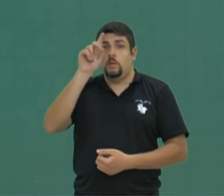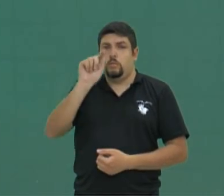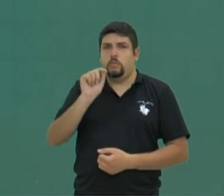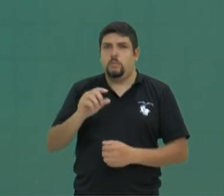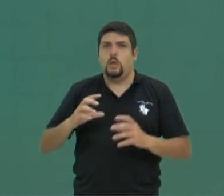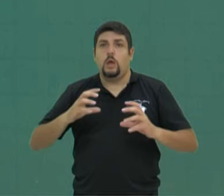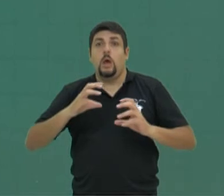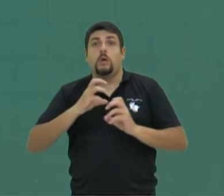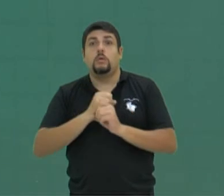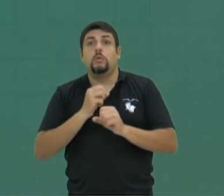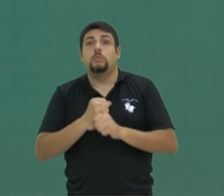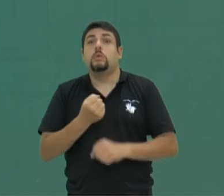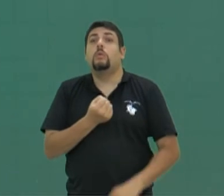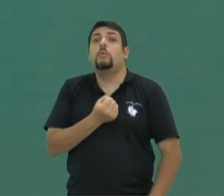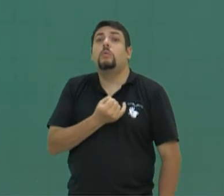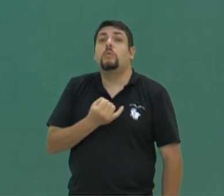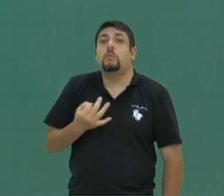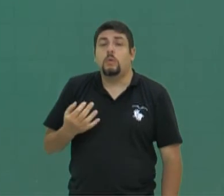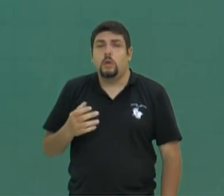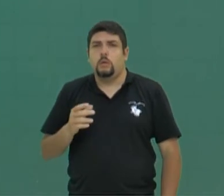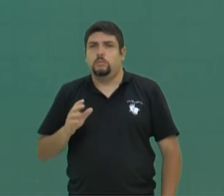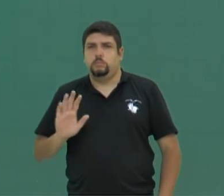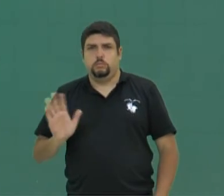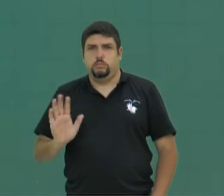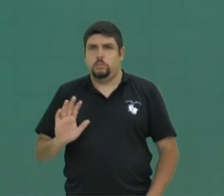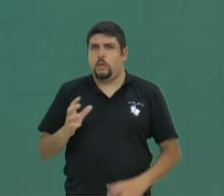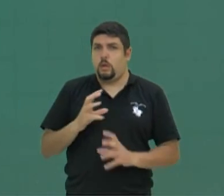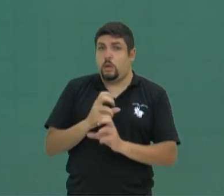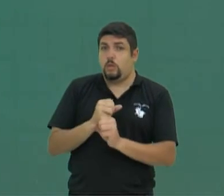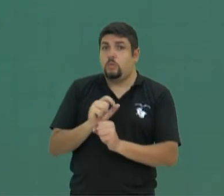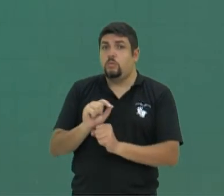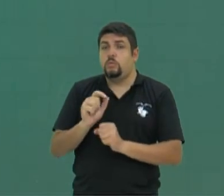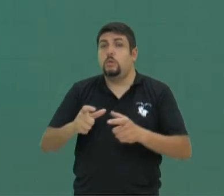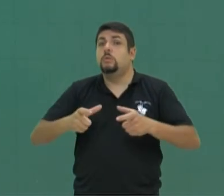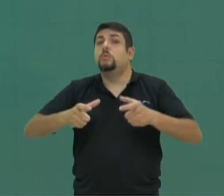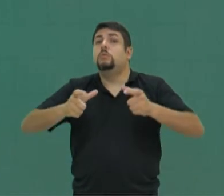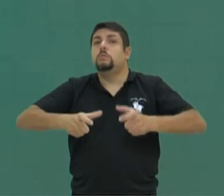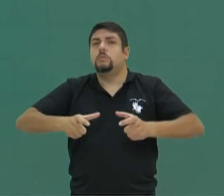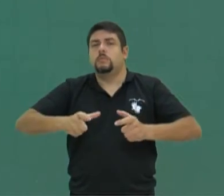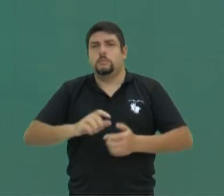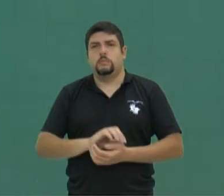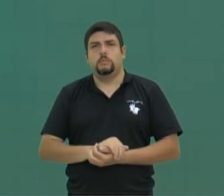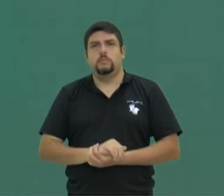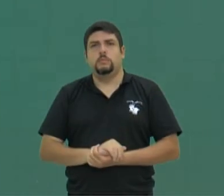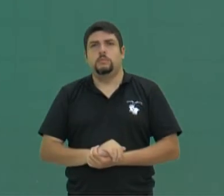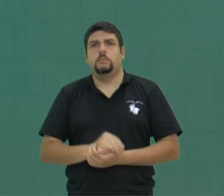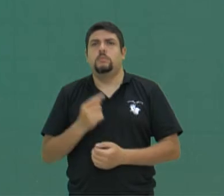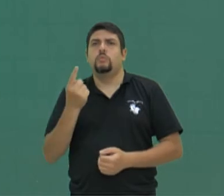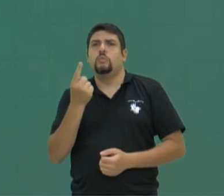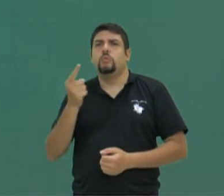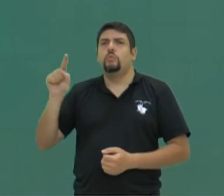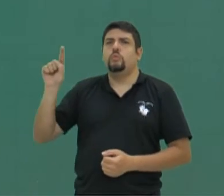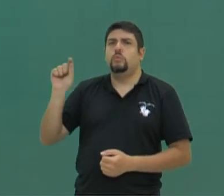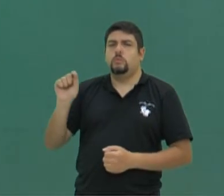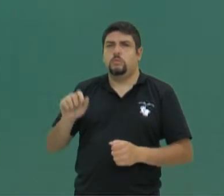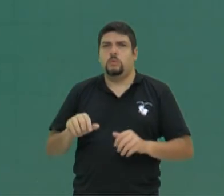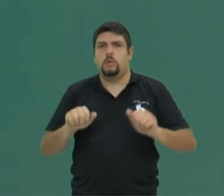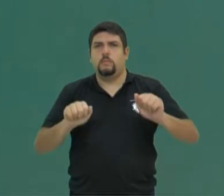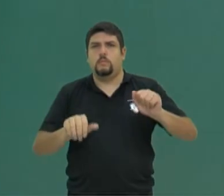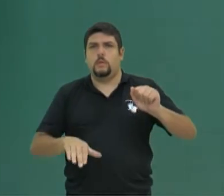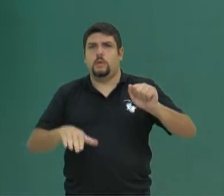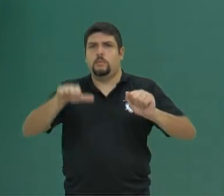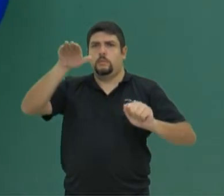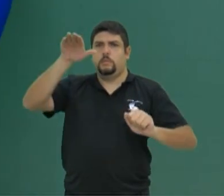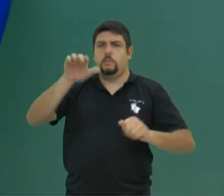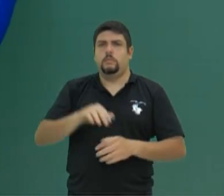a gente calcula a posição dela. Tá? Para depois definir. Tranquilo? E por último, a amplitude. A amplitude vai ser o quê? O